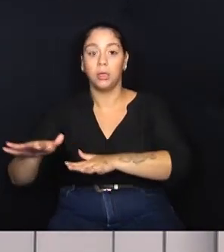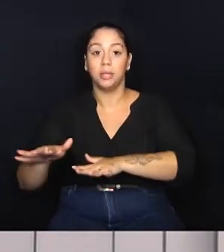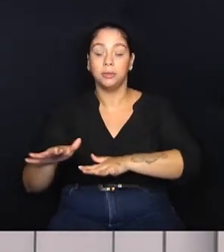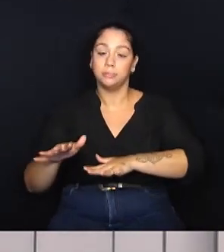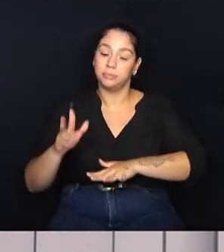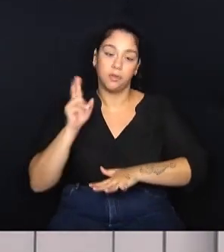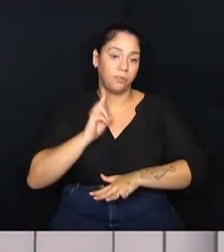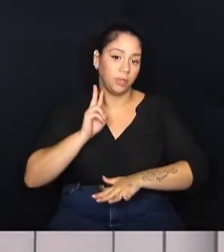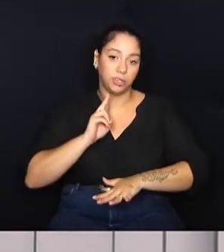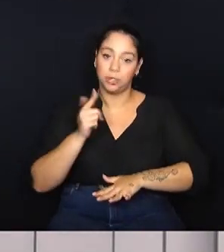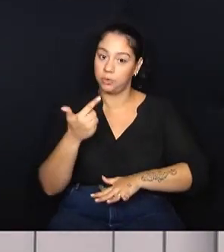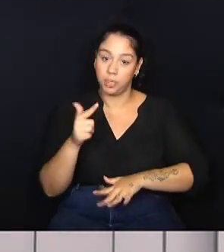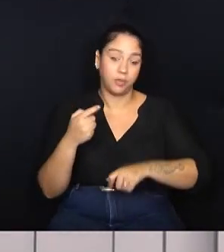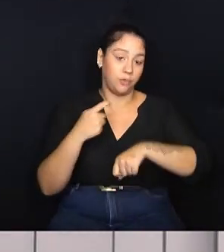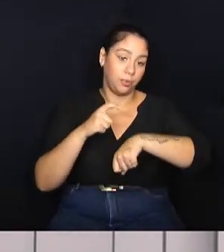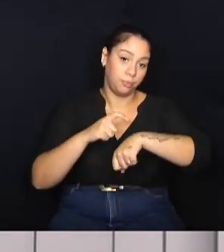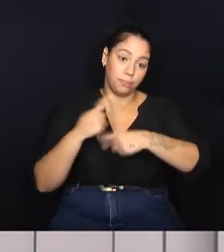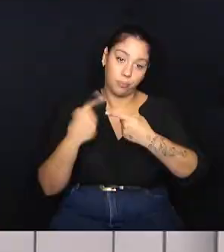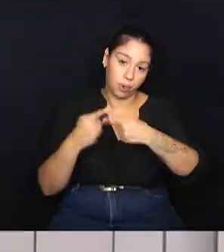por conta do horário.